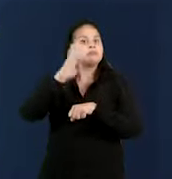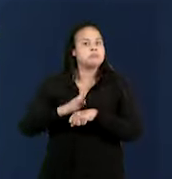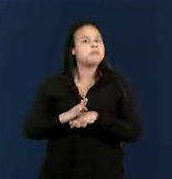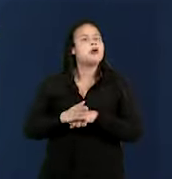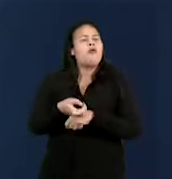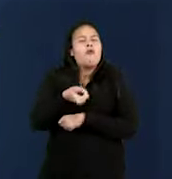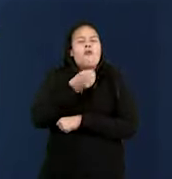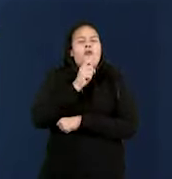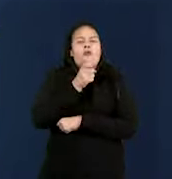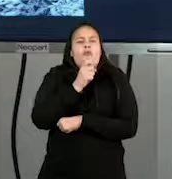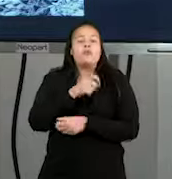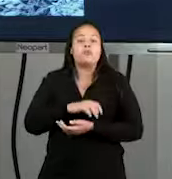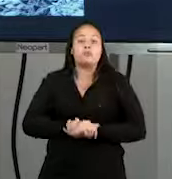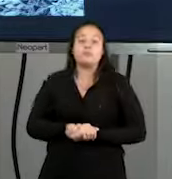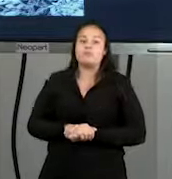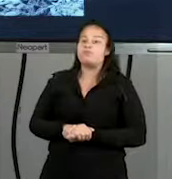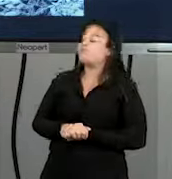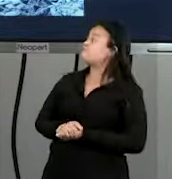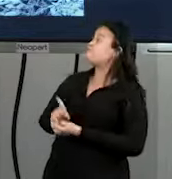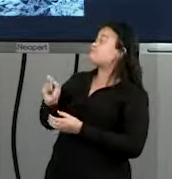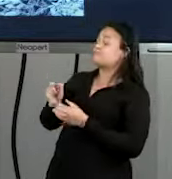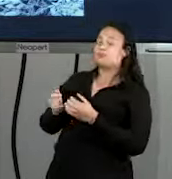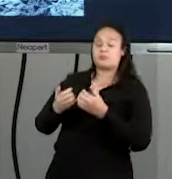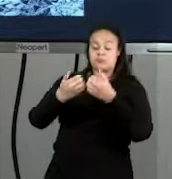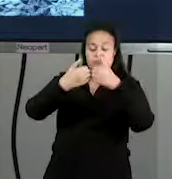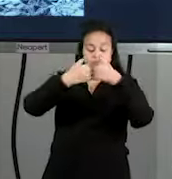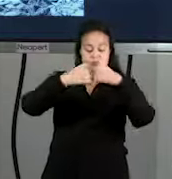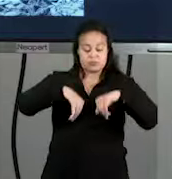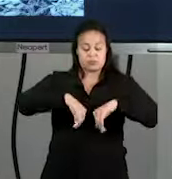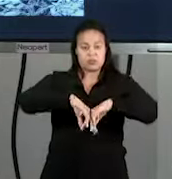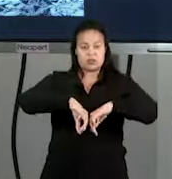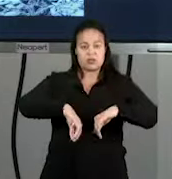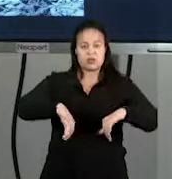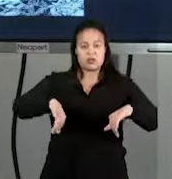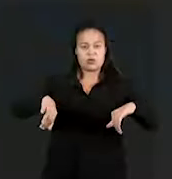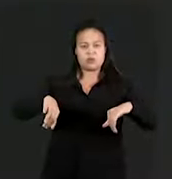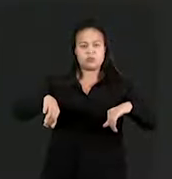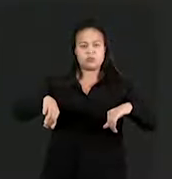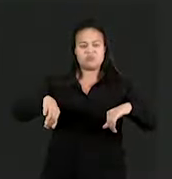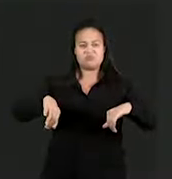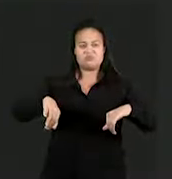Uma vala comum no campo de extermínio de Bergen-Belsen.